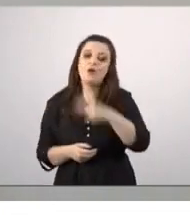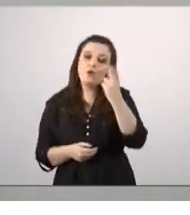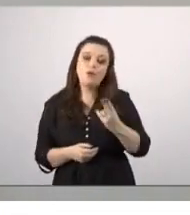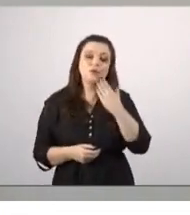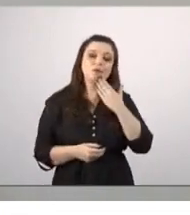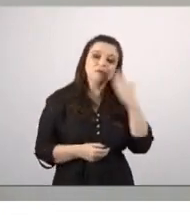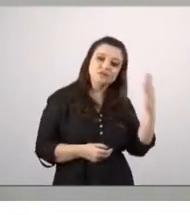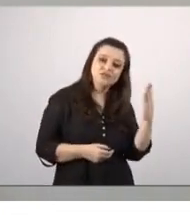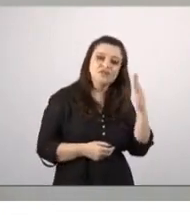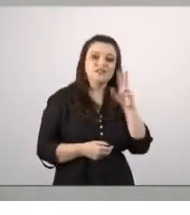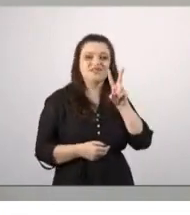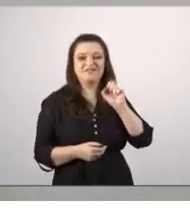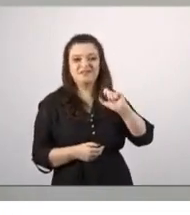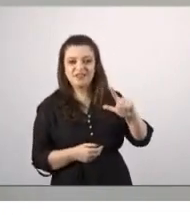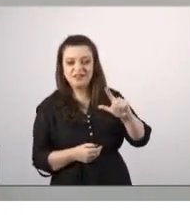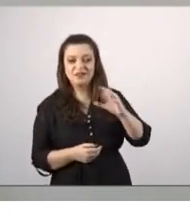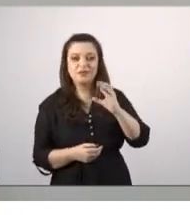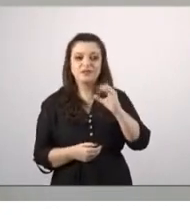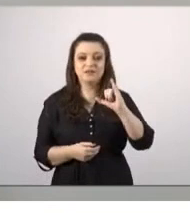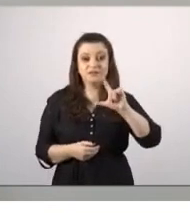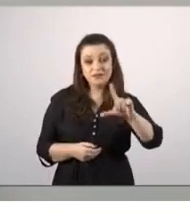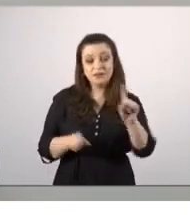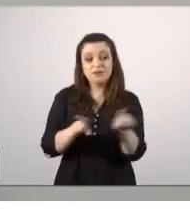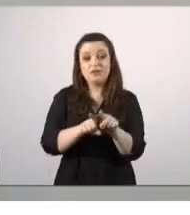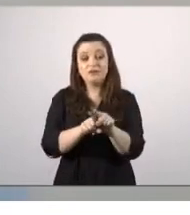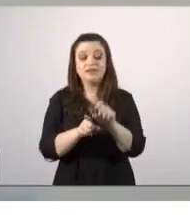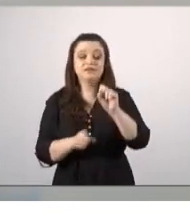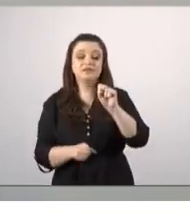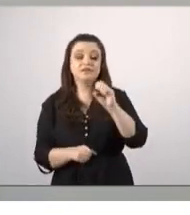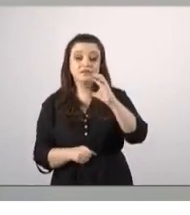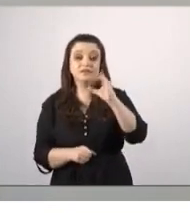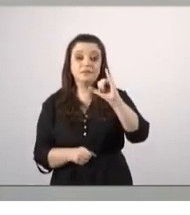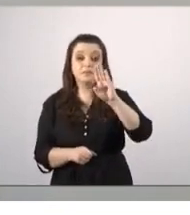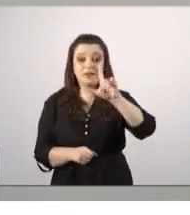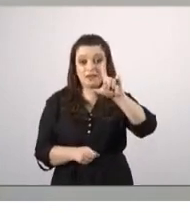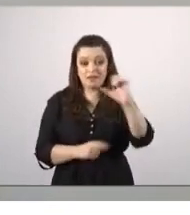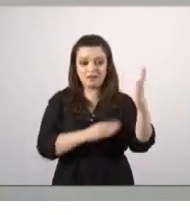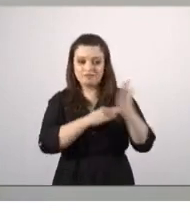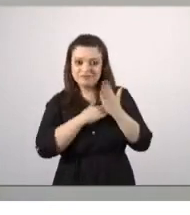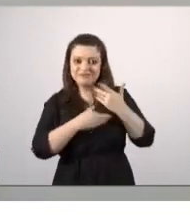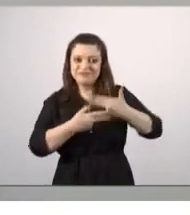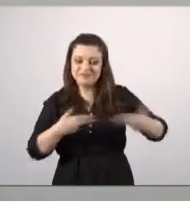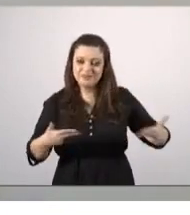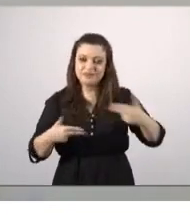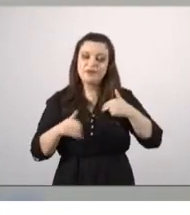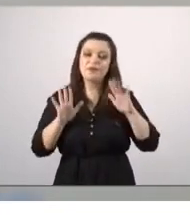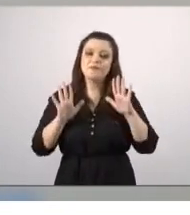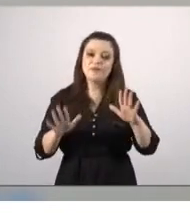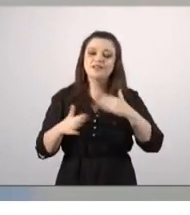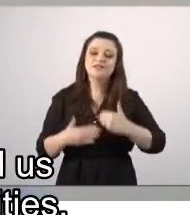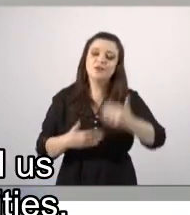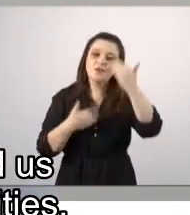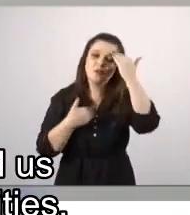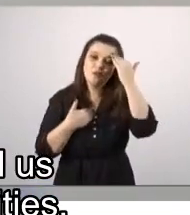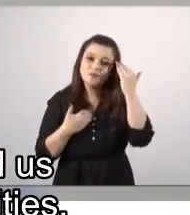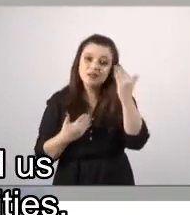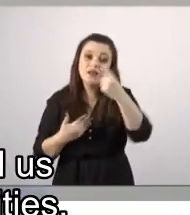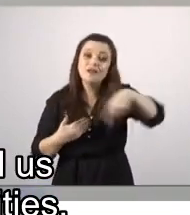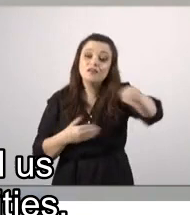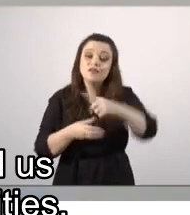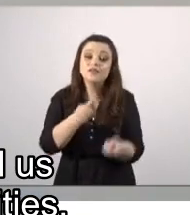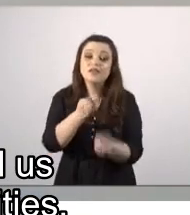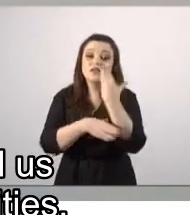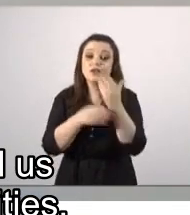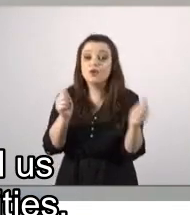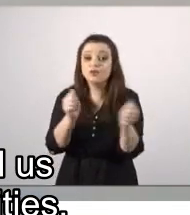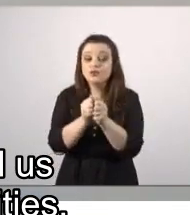ou para Cibele. Gostaríamos de agradecer, também, por vocês terem tido essa ideia maravilhosa que é o American,